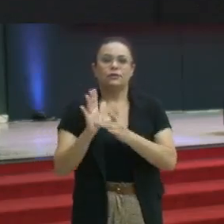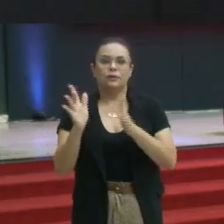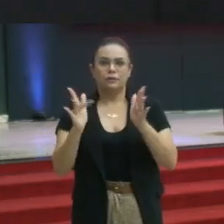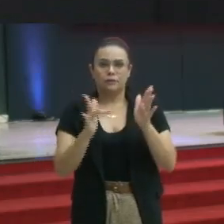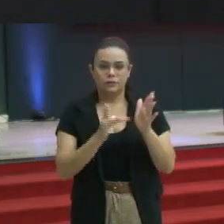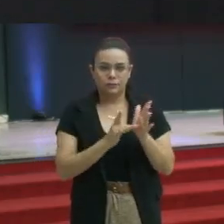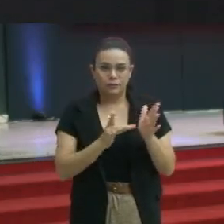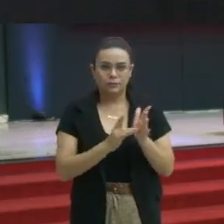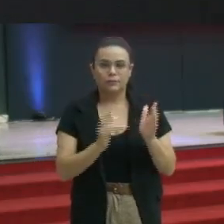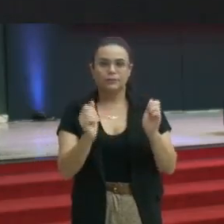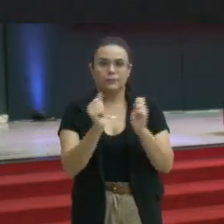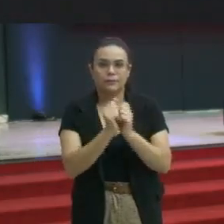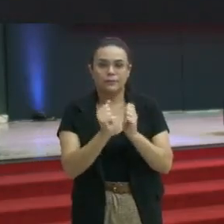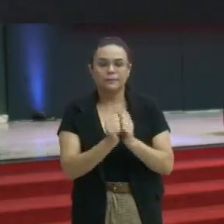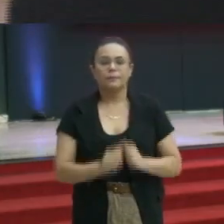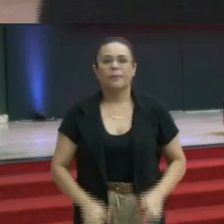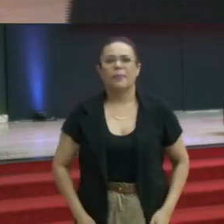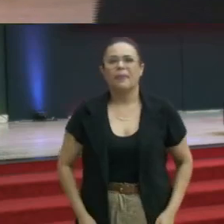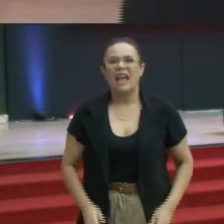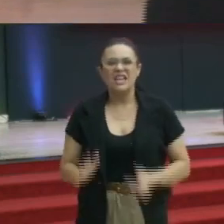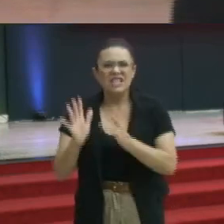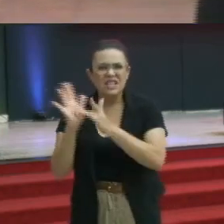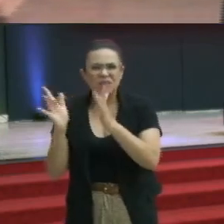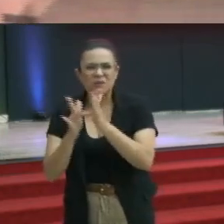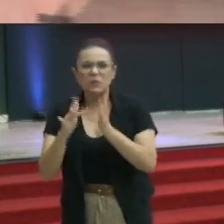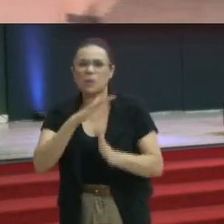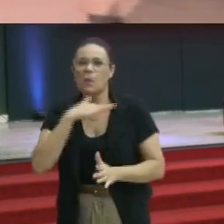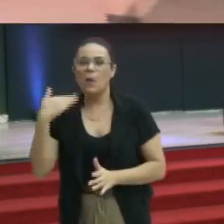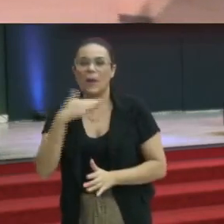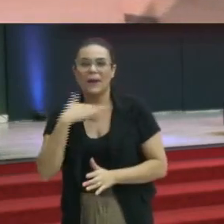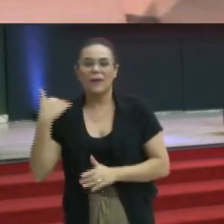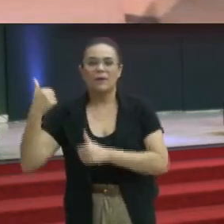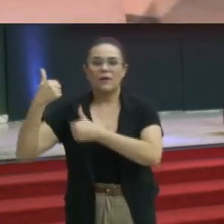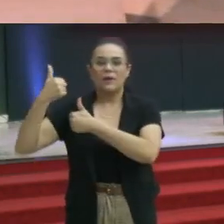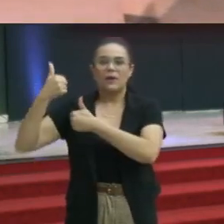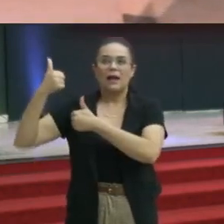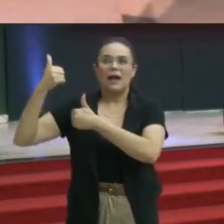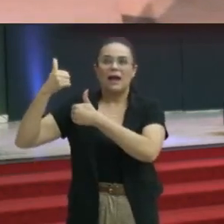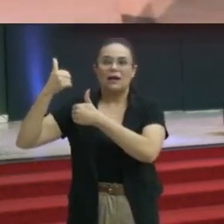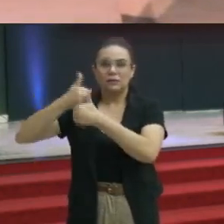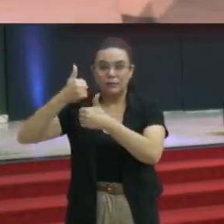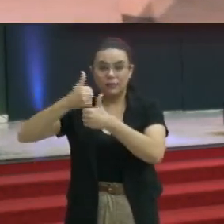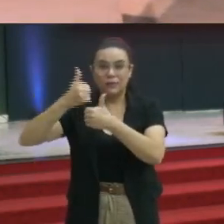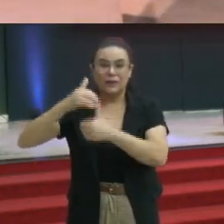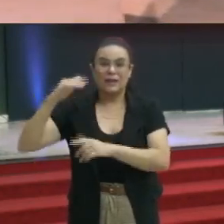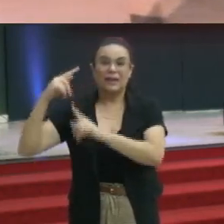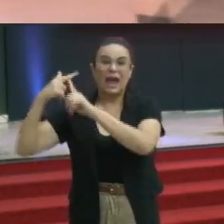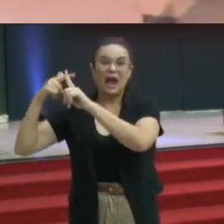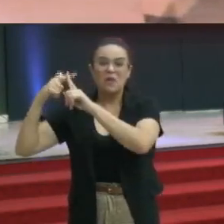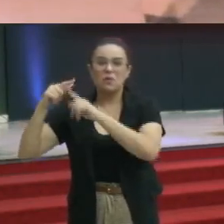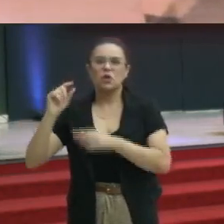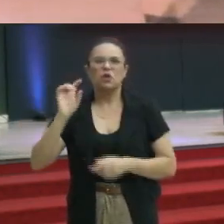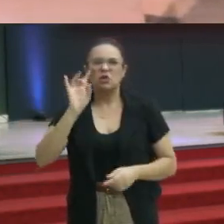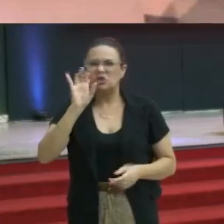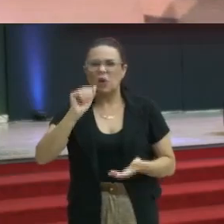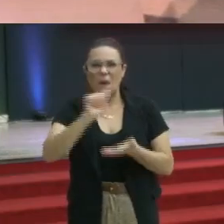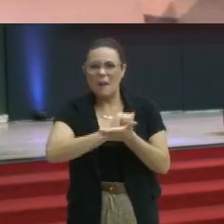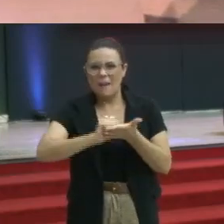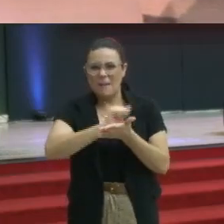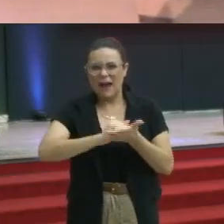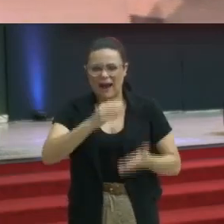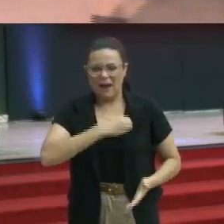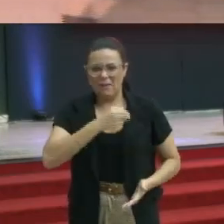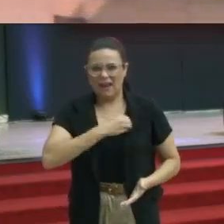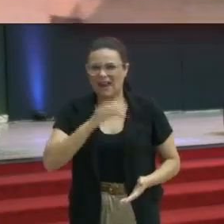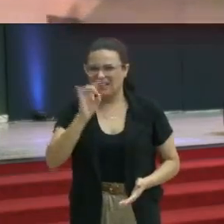você: Jesus não morreu na cruz para apagar os teus pecados apenas. Eu vou dizer de novo, olhe para mim, preste